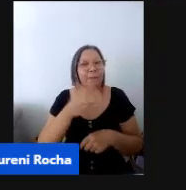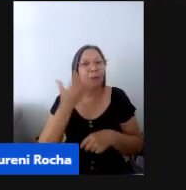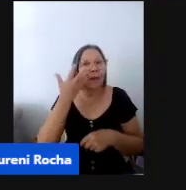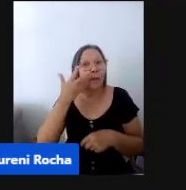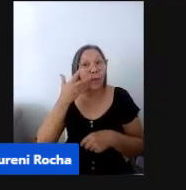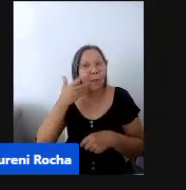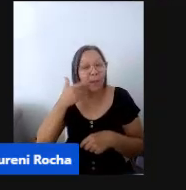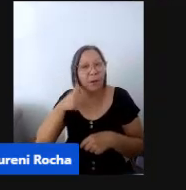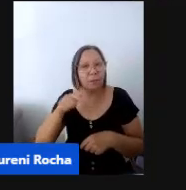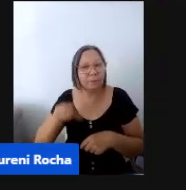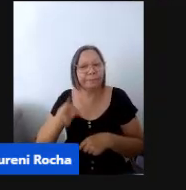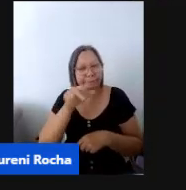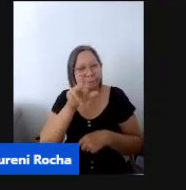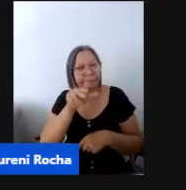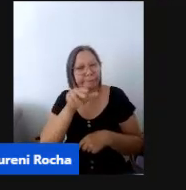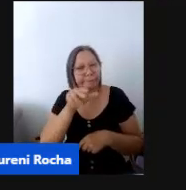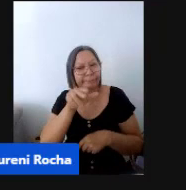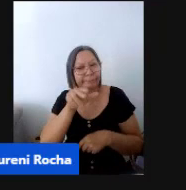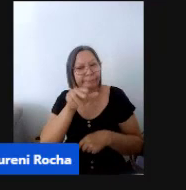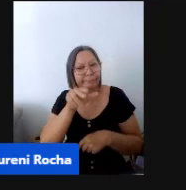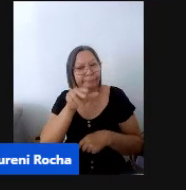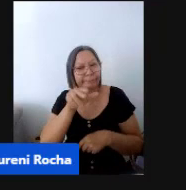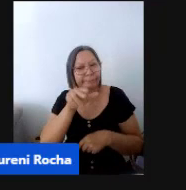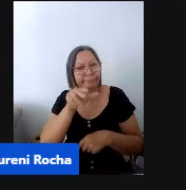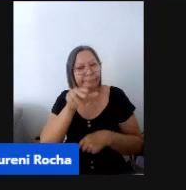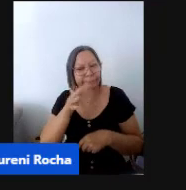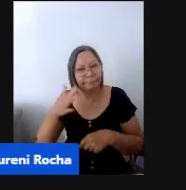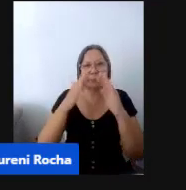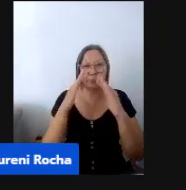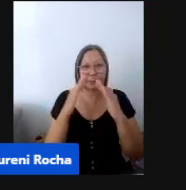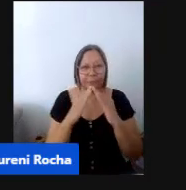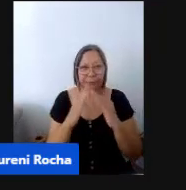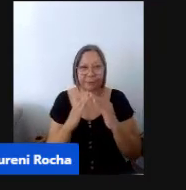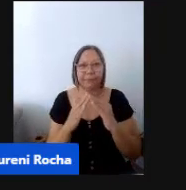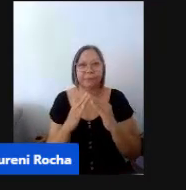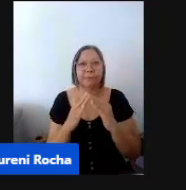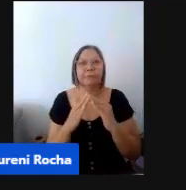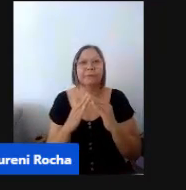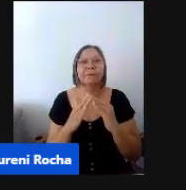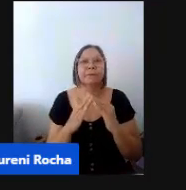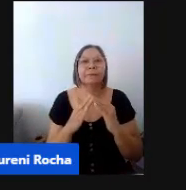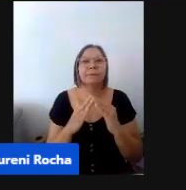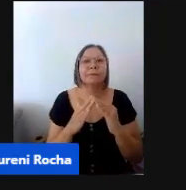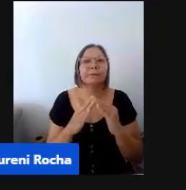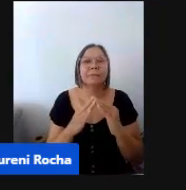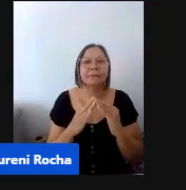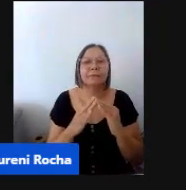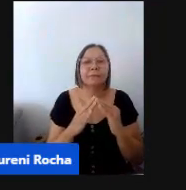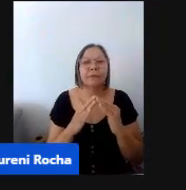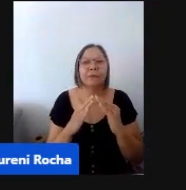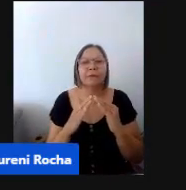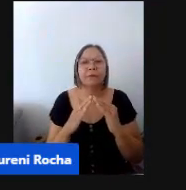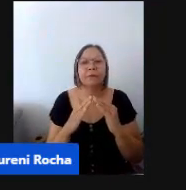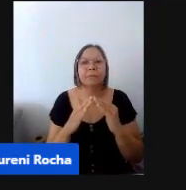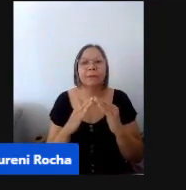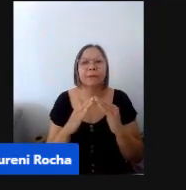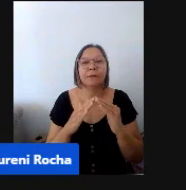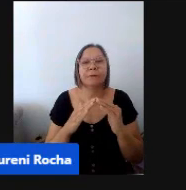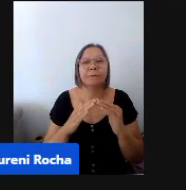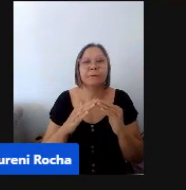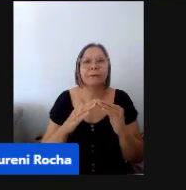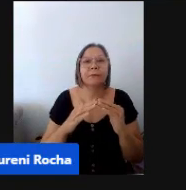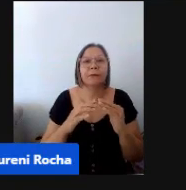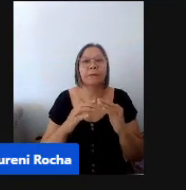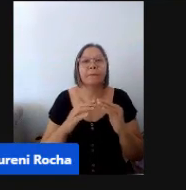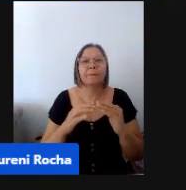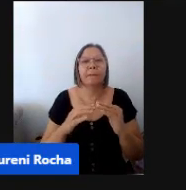de casinha. E aí, infelizmente, a nossa sociedade, não é infelizmente, né? Para seguir aquele padrão